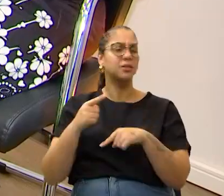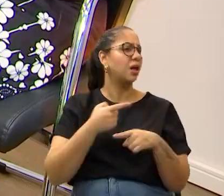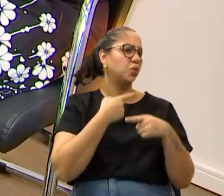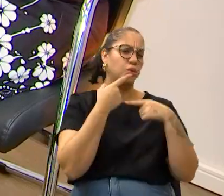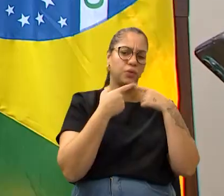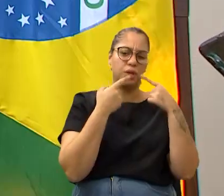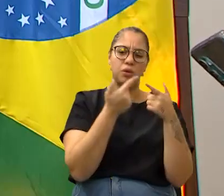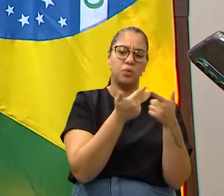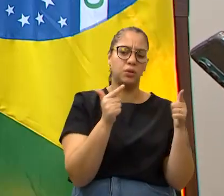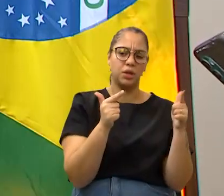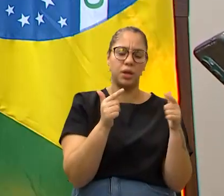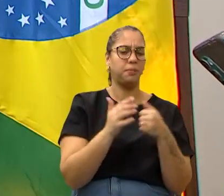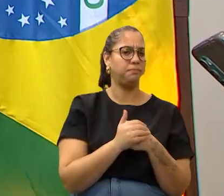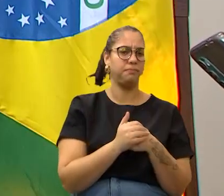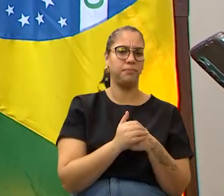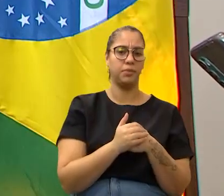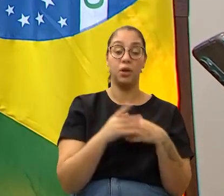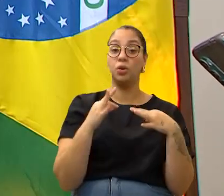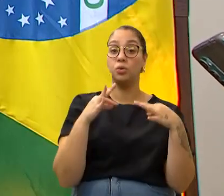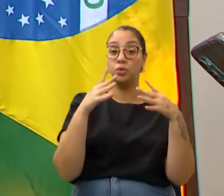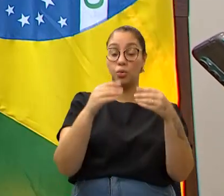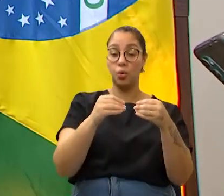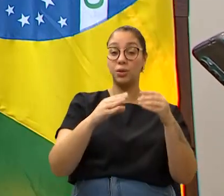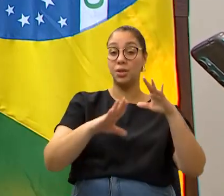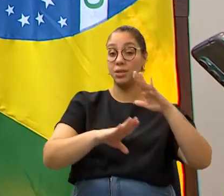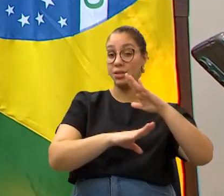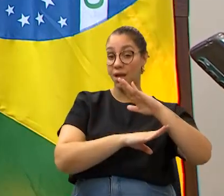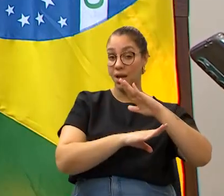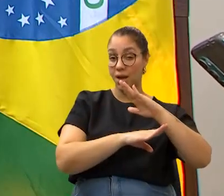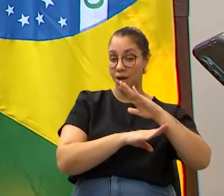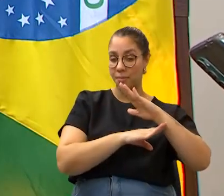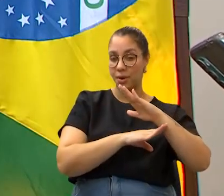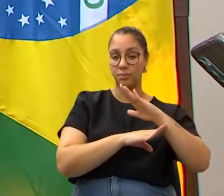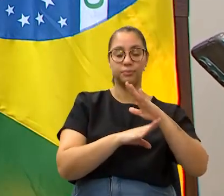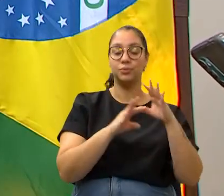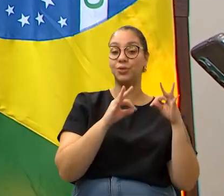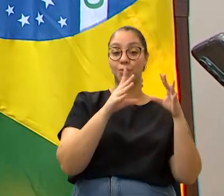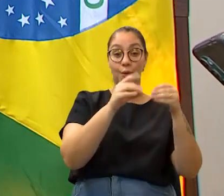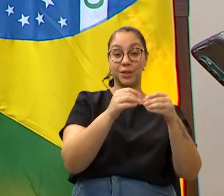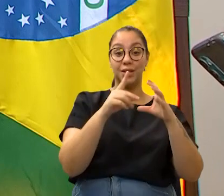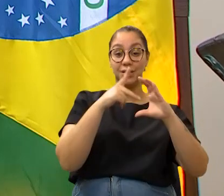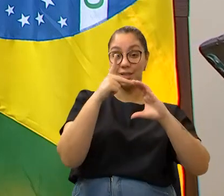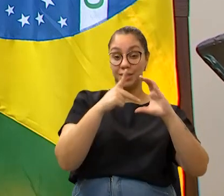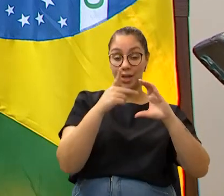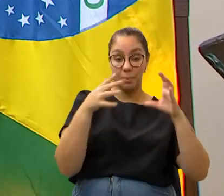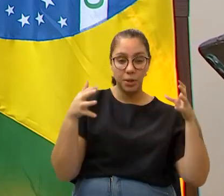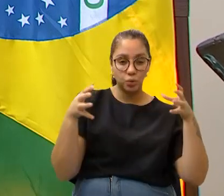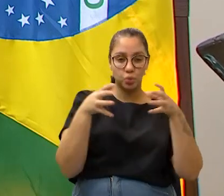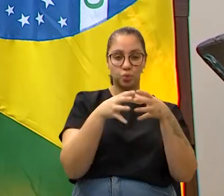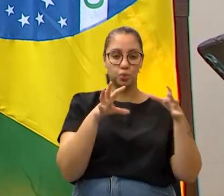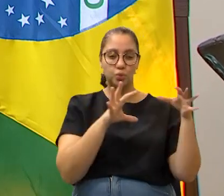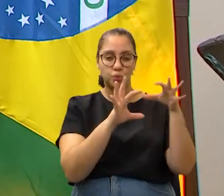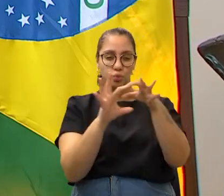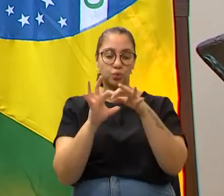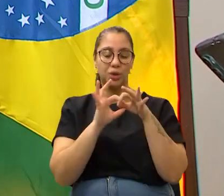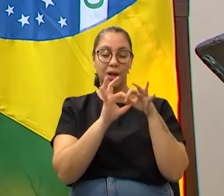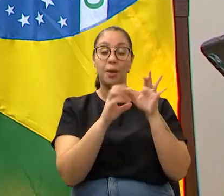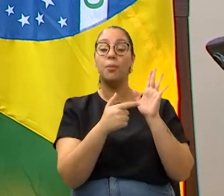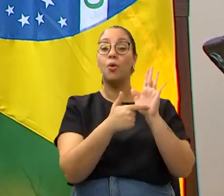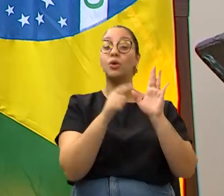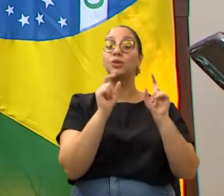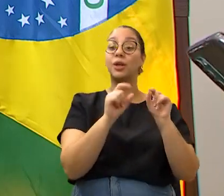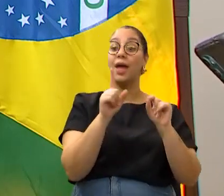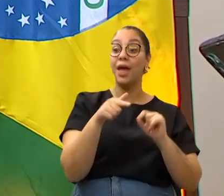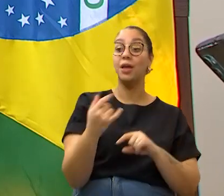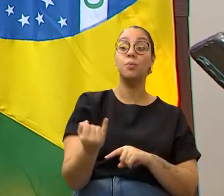Sem dúvida. Quando todas as câmaras, presidente de câmara, se unem para fazer uma proposta única, mostra primeiro a importância